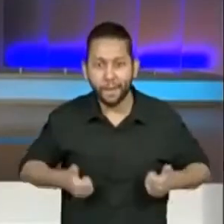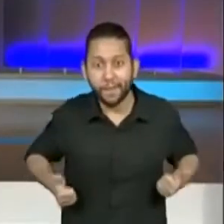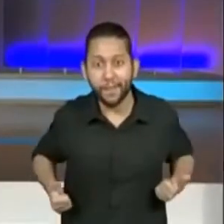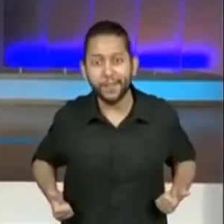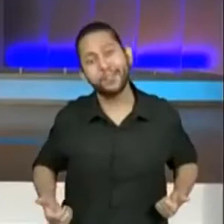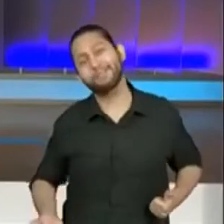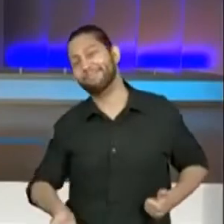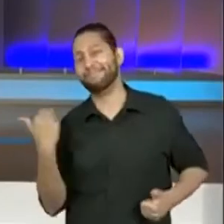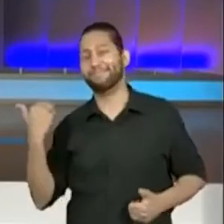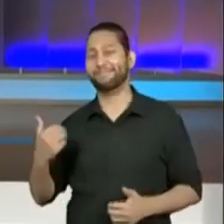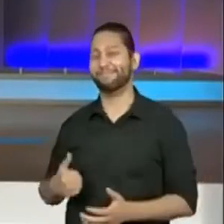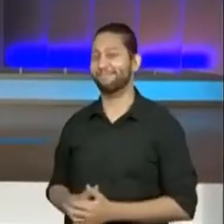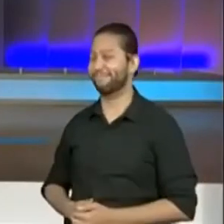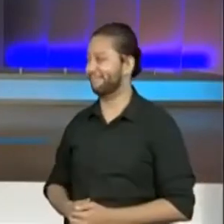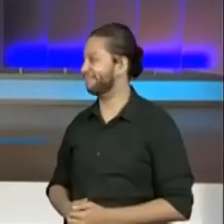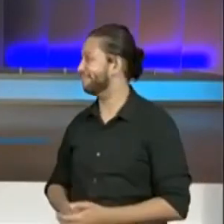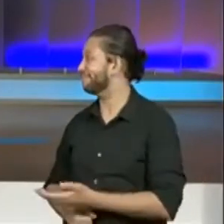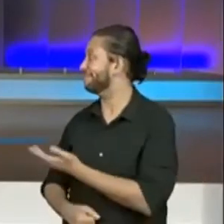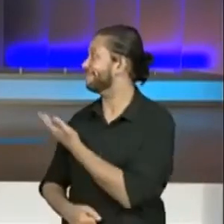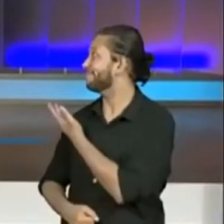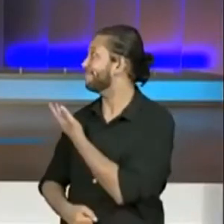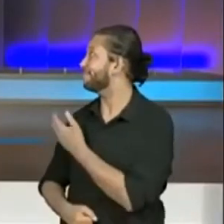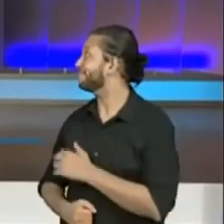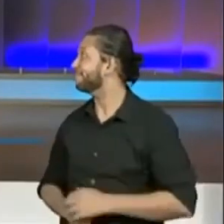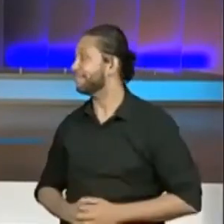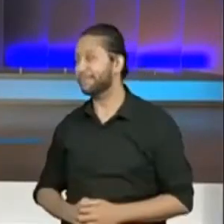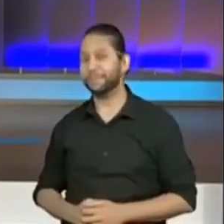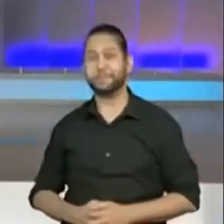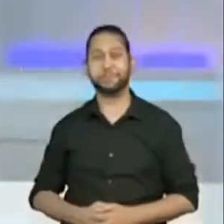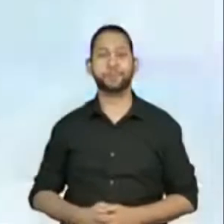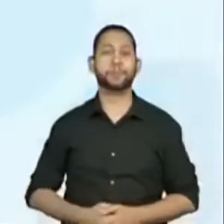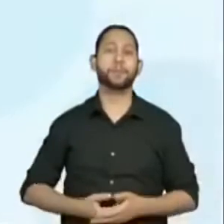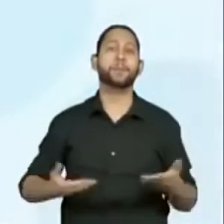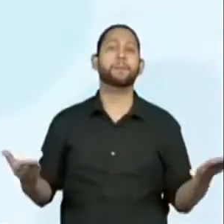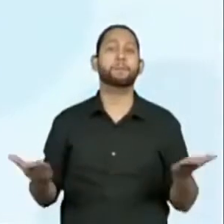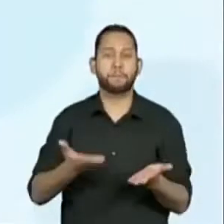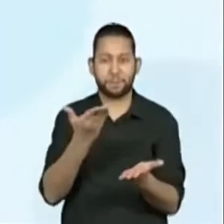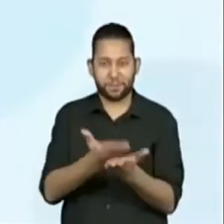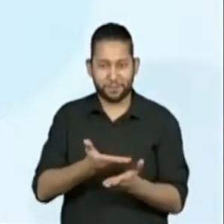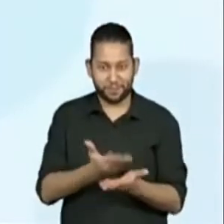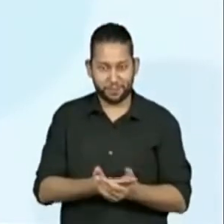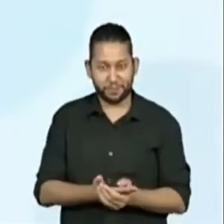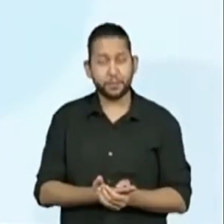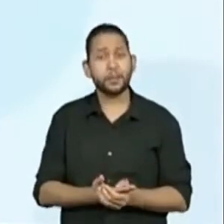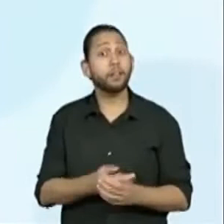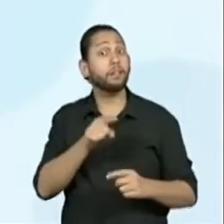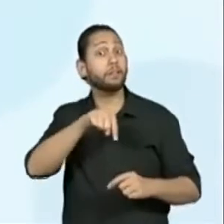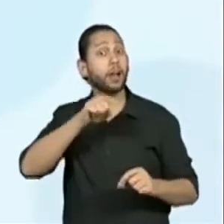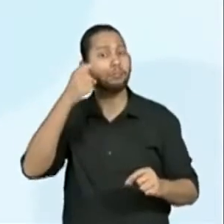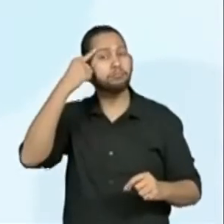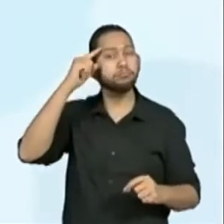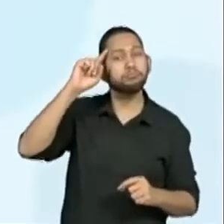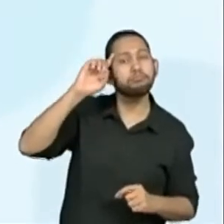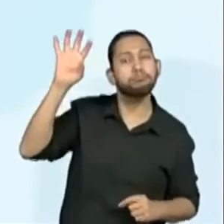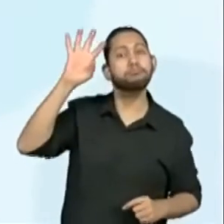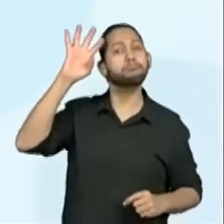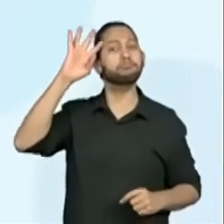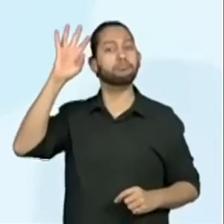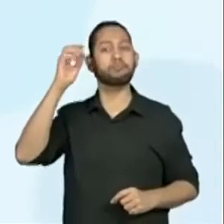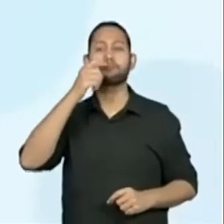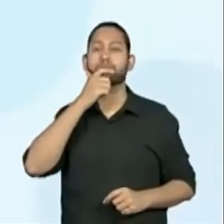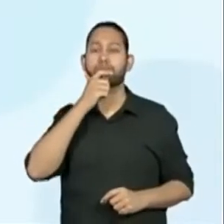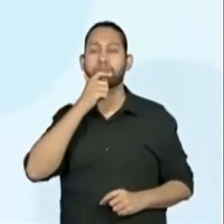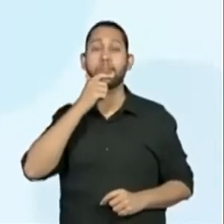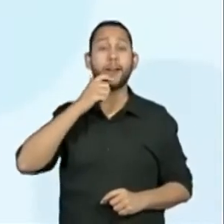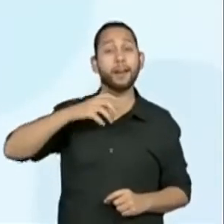vamos lá e Nesta aula vamos formular e resolver